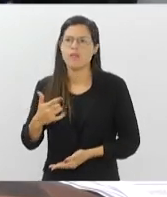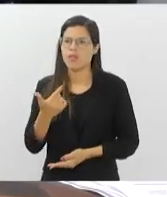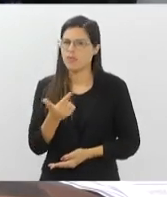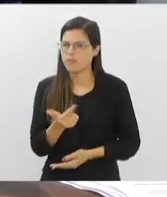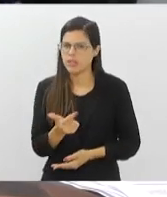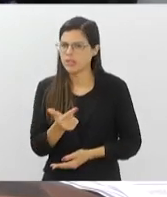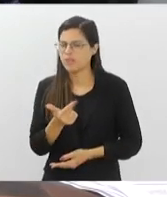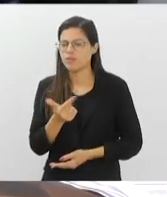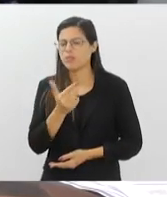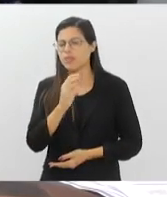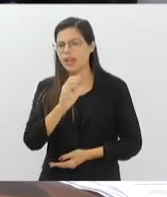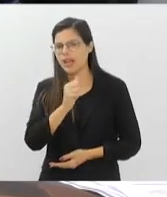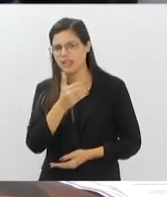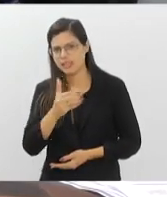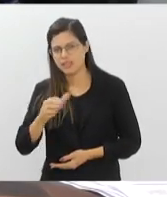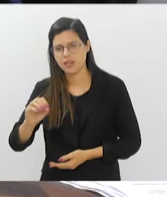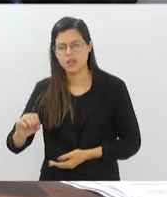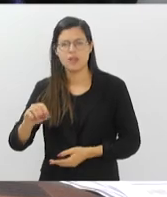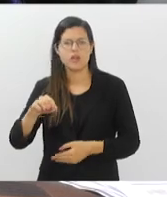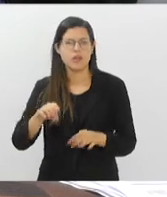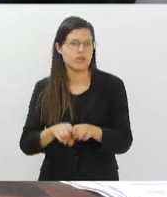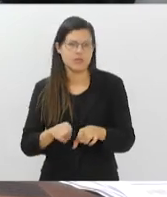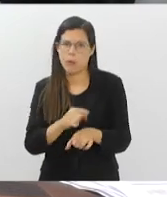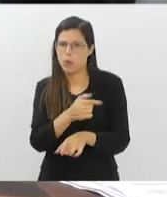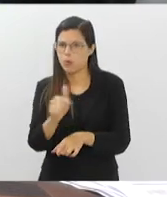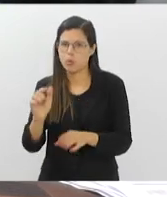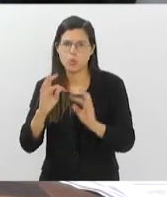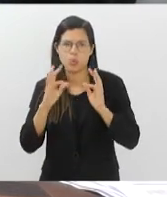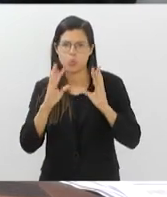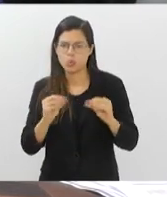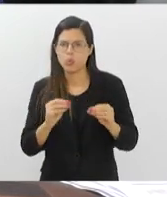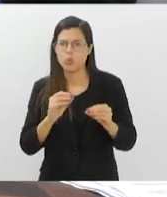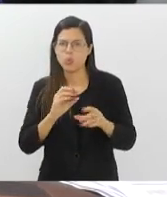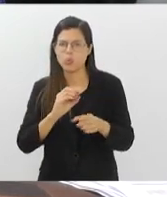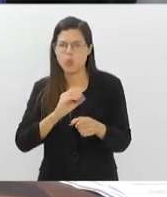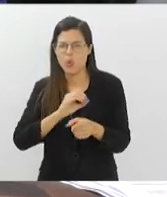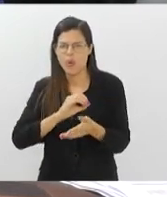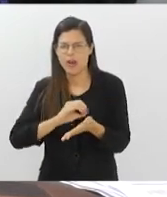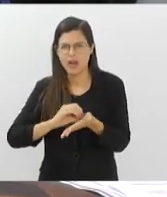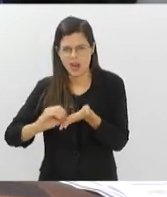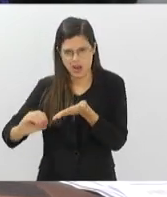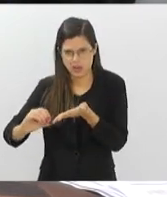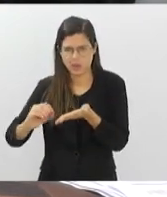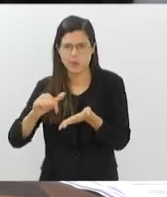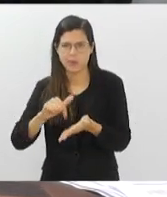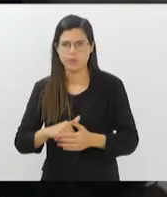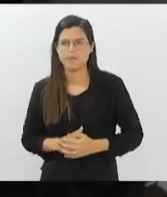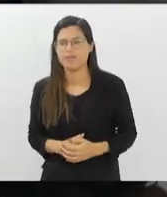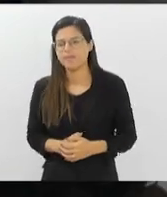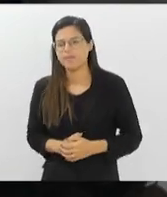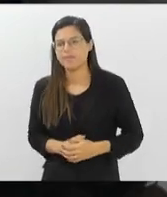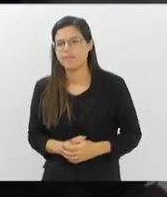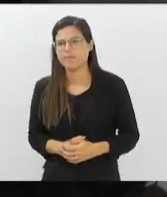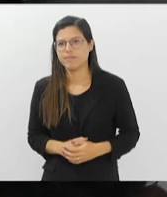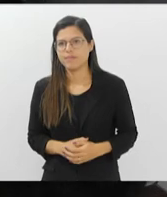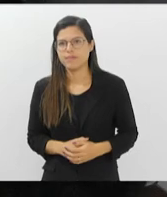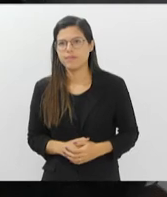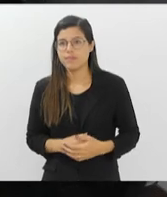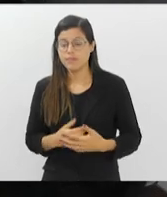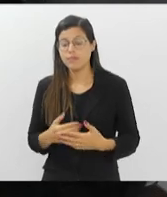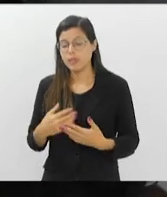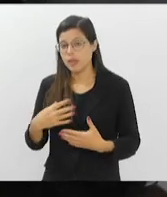disponível, tudo orgânico. Eu, entre nós, eu fico até feliz com a reflexão do deputado Vinícius